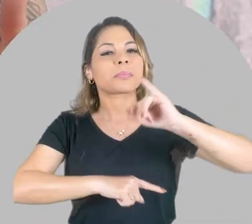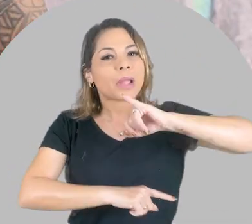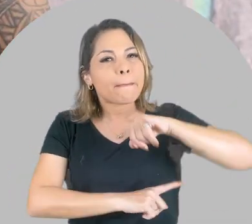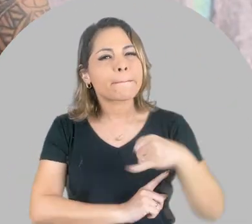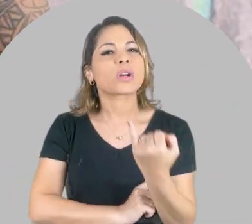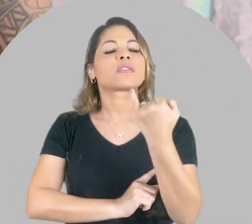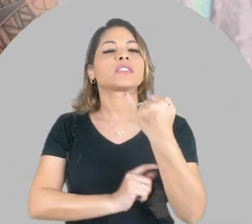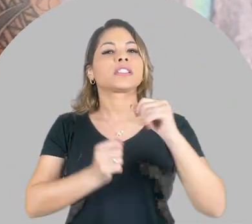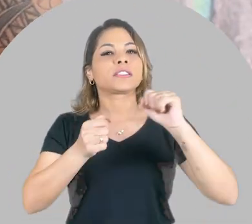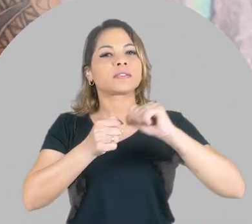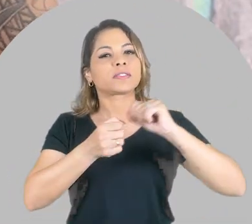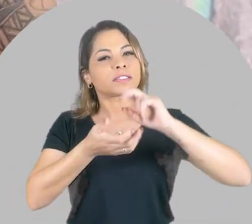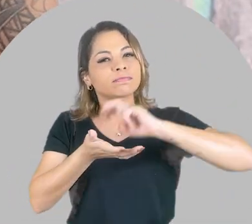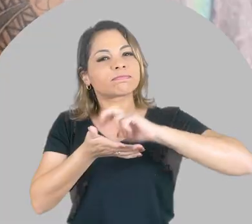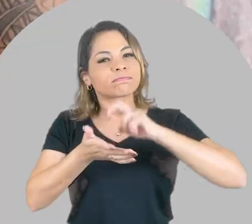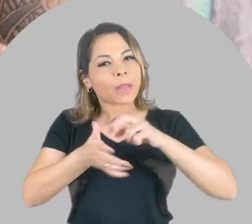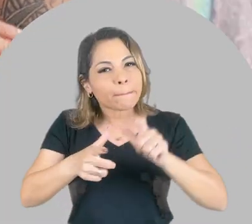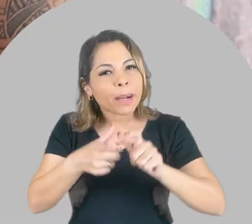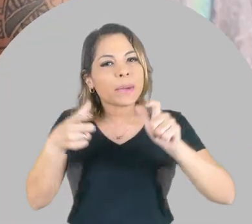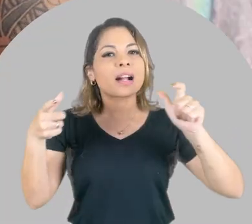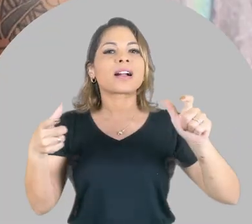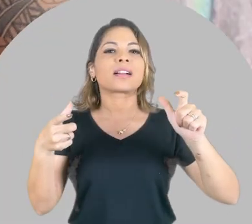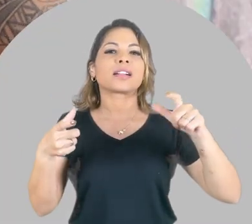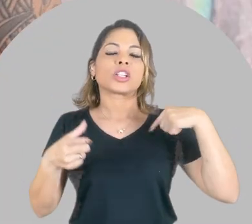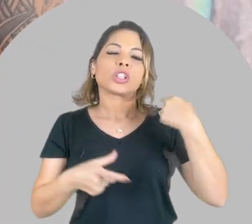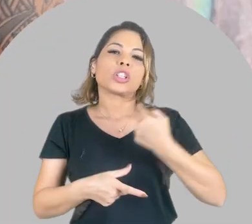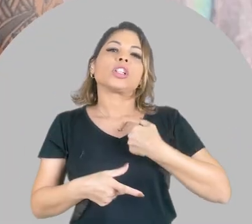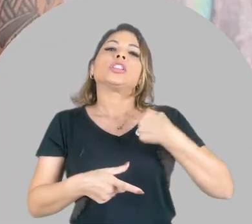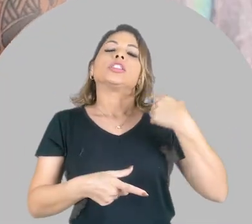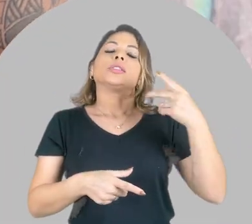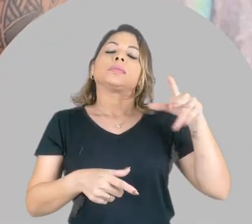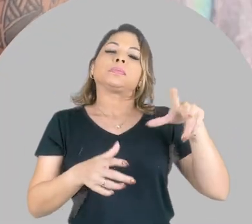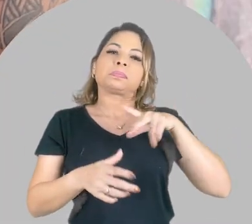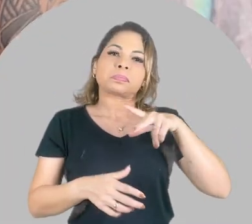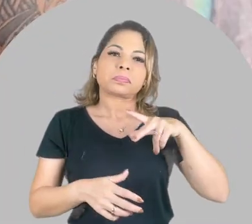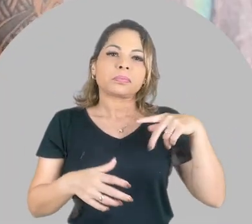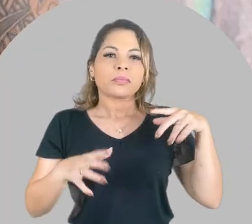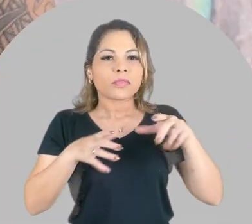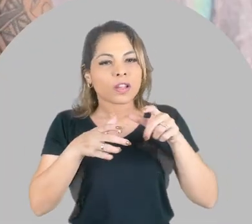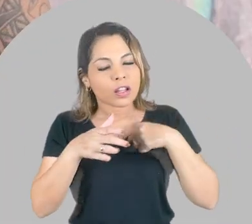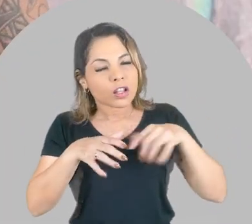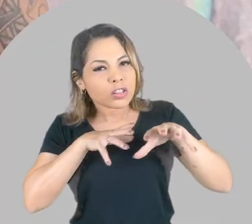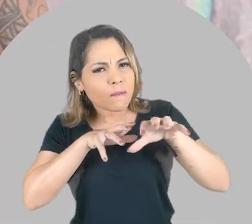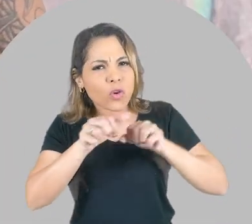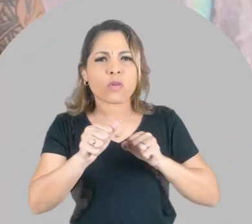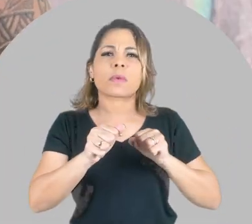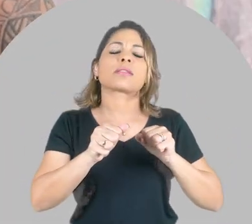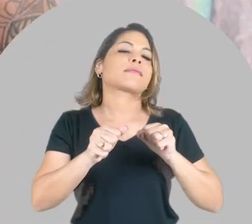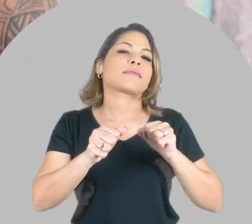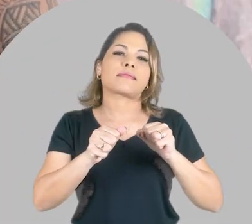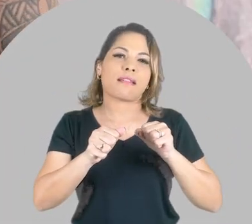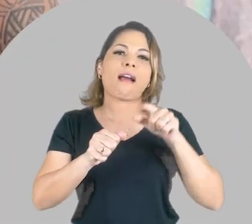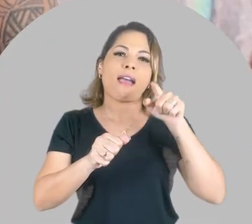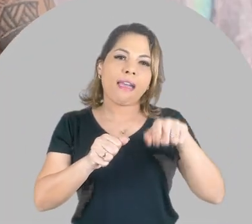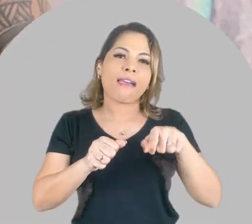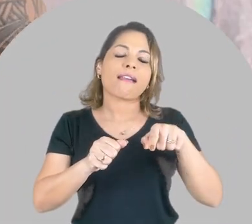mais avançado, é aproveitar esse avanço para fazer o hip hop crescer. Nós somos a nossa própria formação, tá ligado? Nós somos